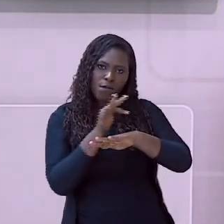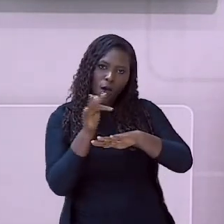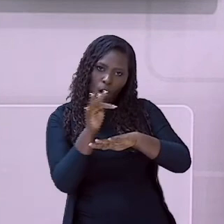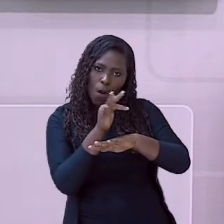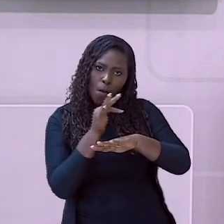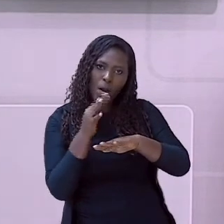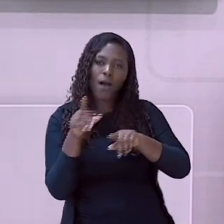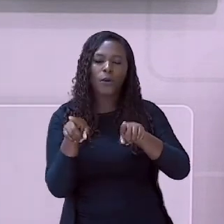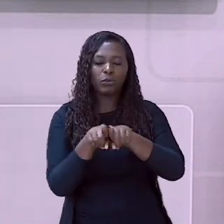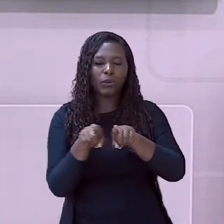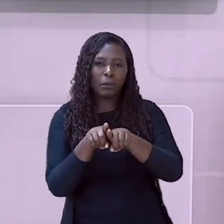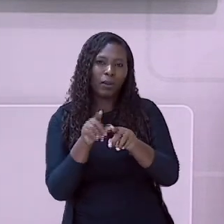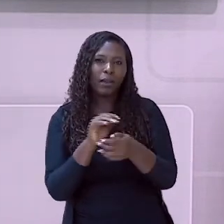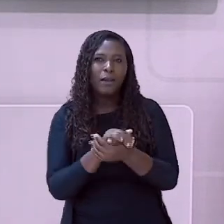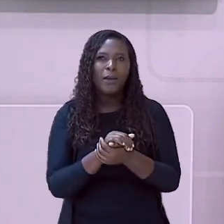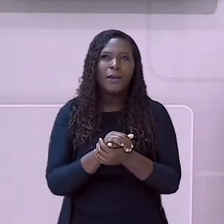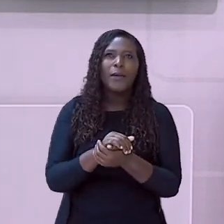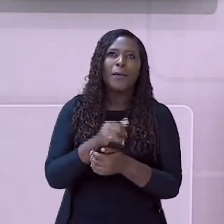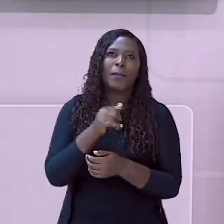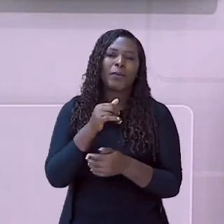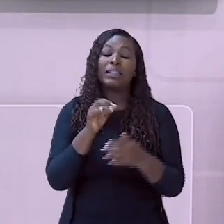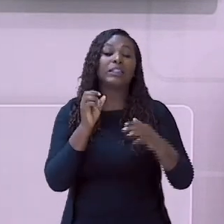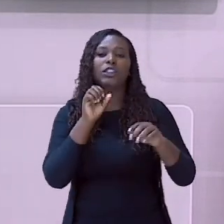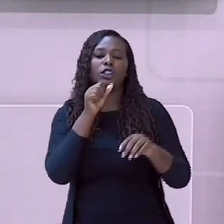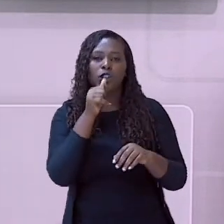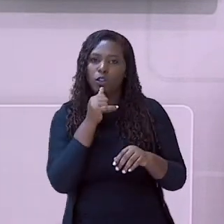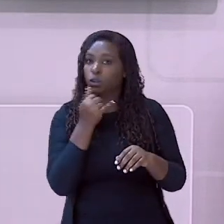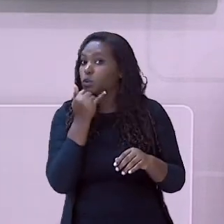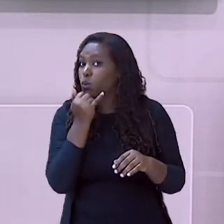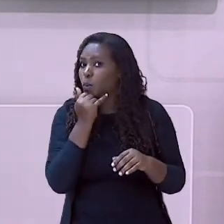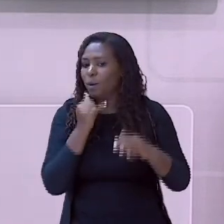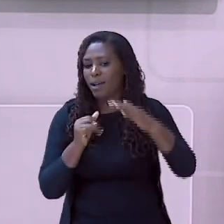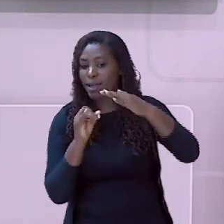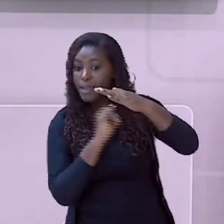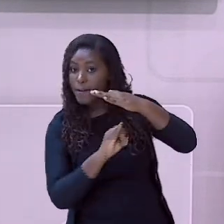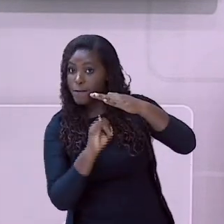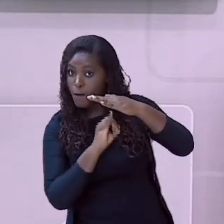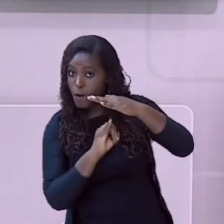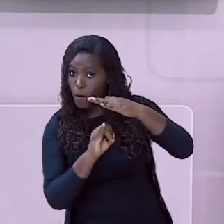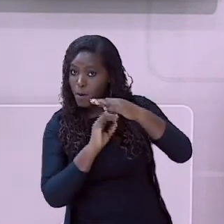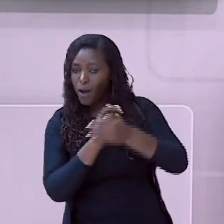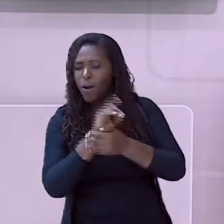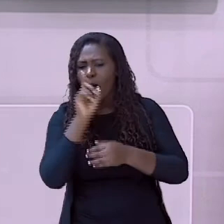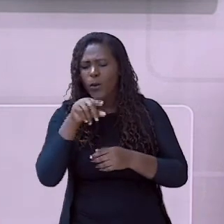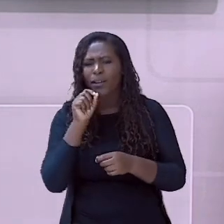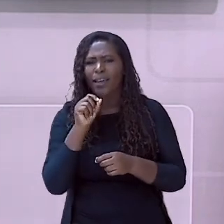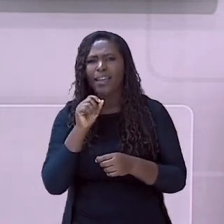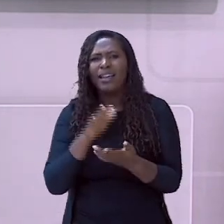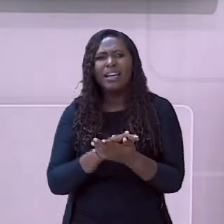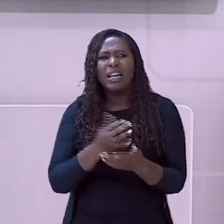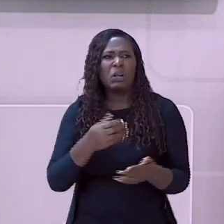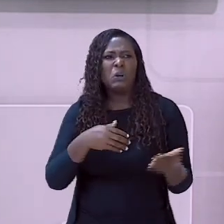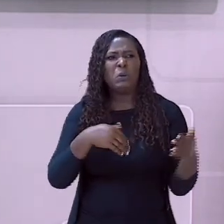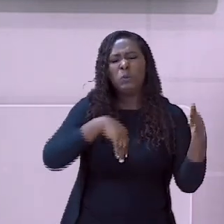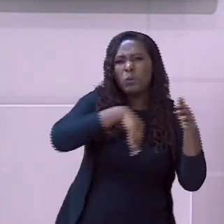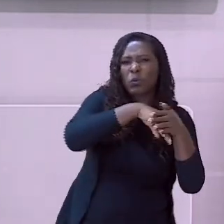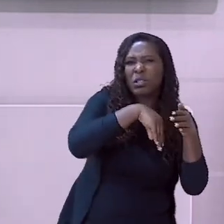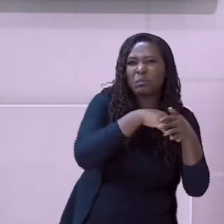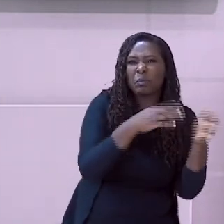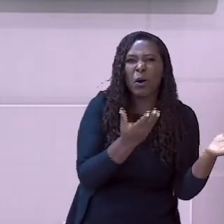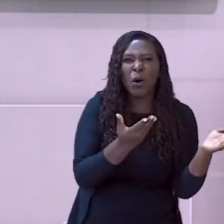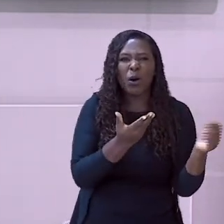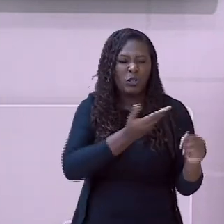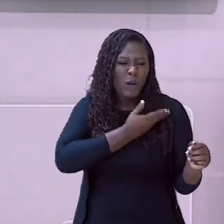assim, onde eu posso falar mais informalmente, não é isso? Mais informal, mais cotidiano, do meu dia a